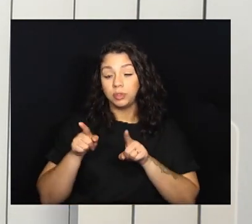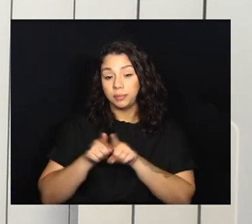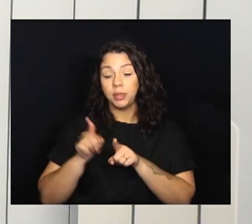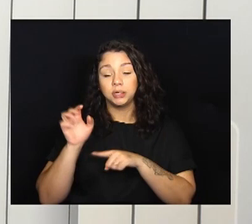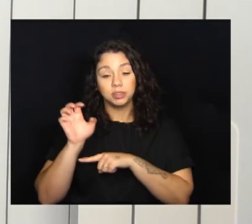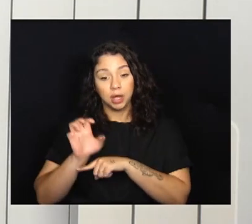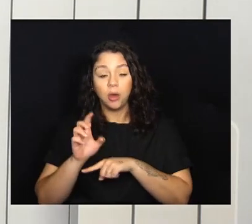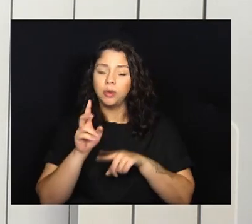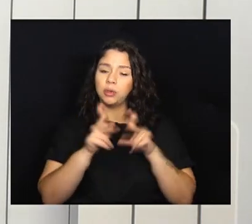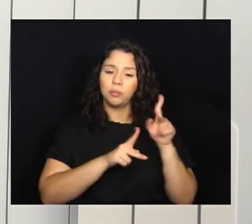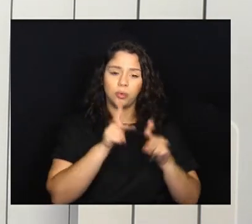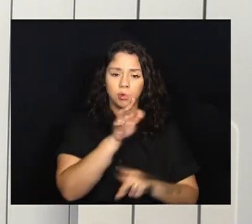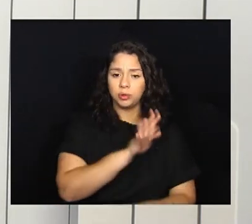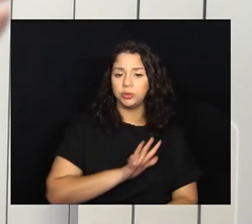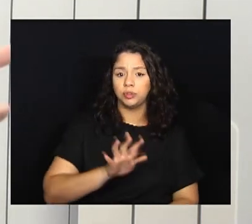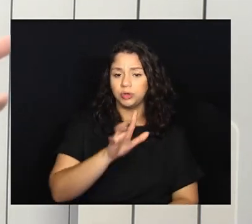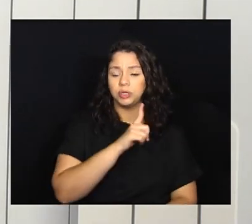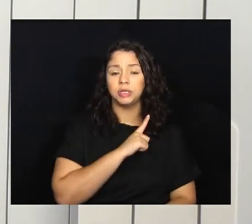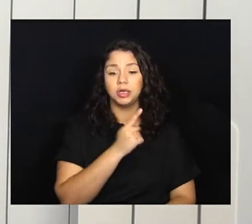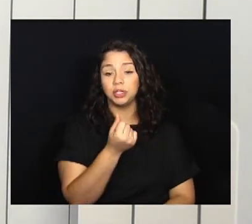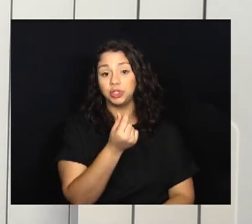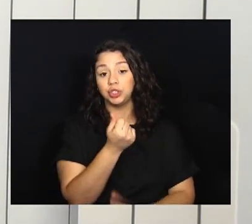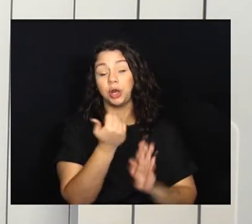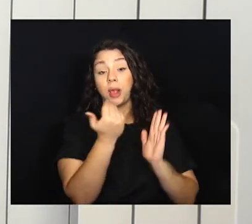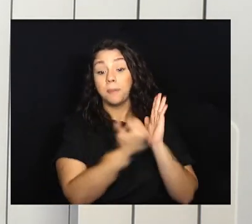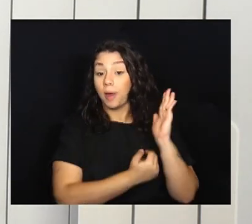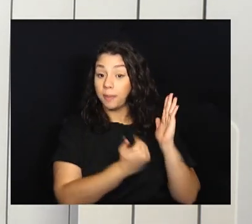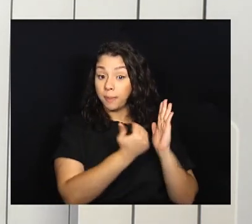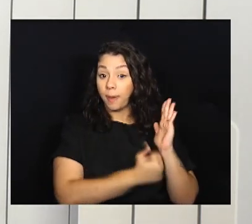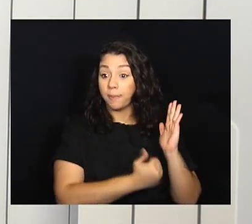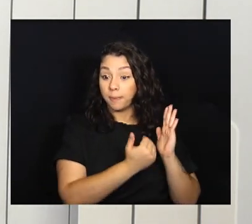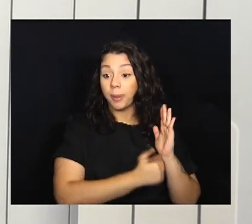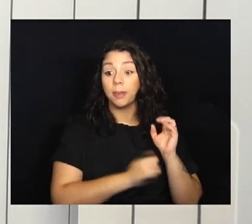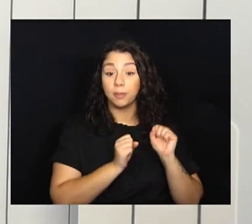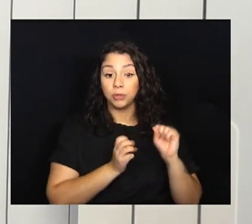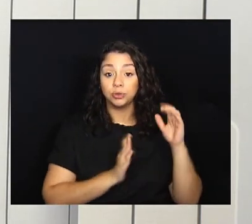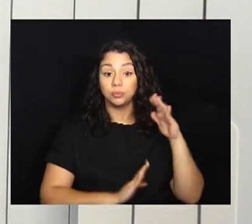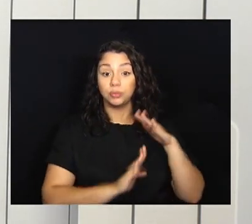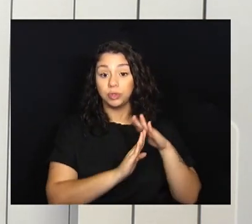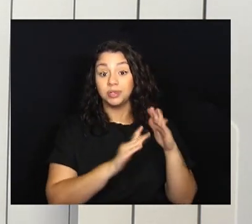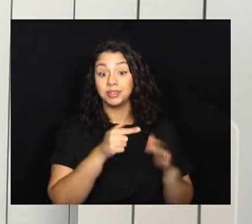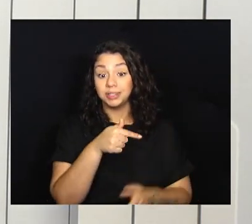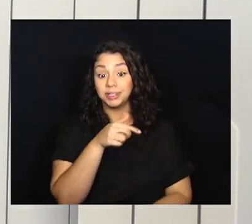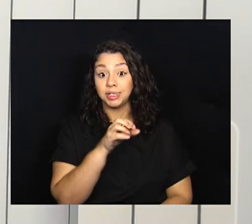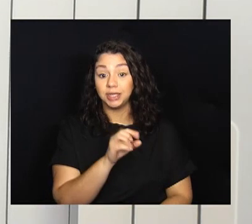público em geral, com descontos que podem chegar a R$ 70 mil.